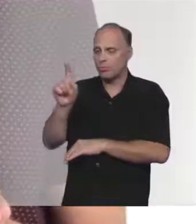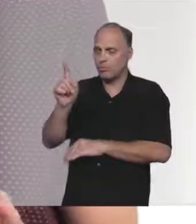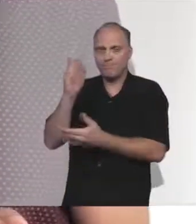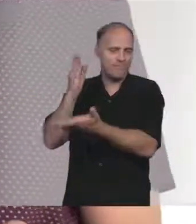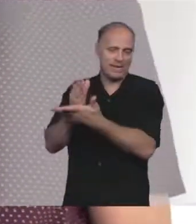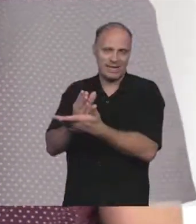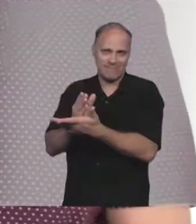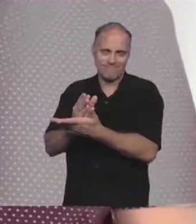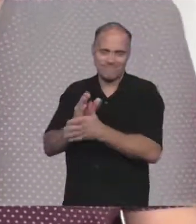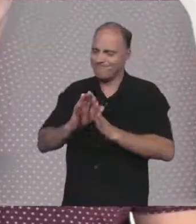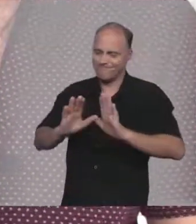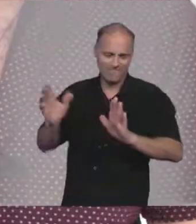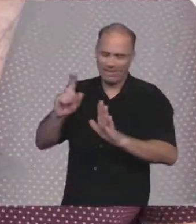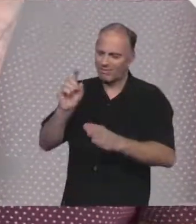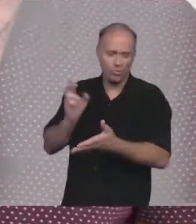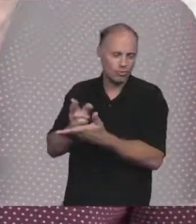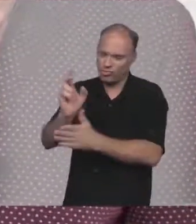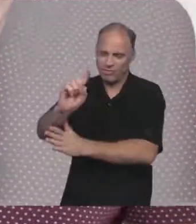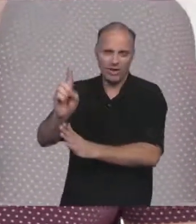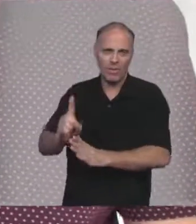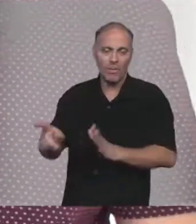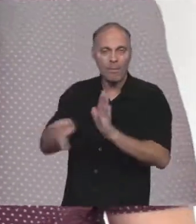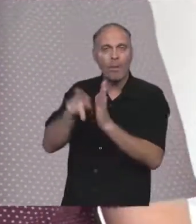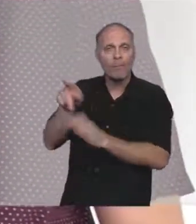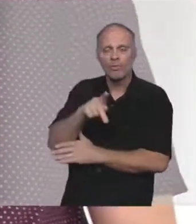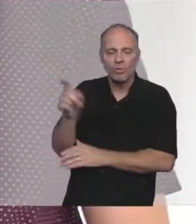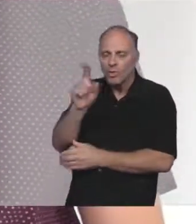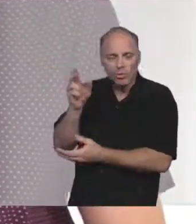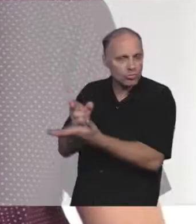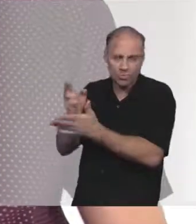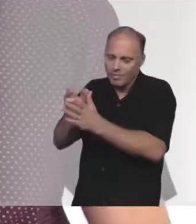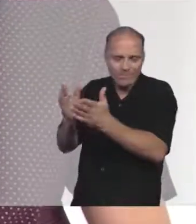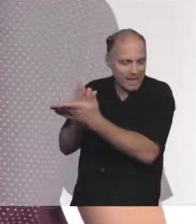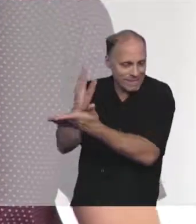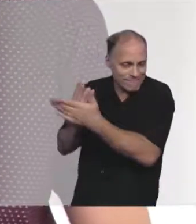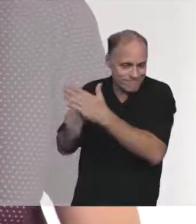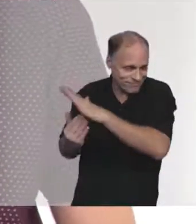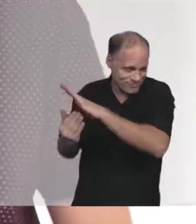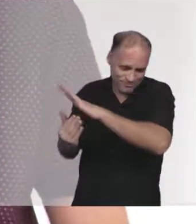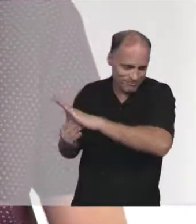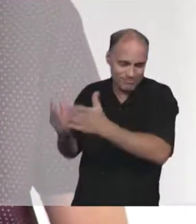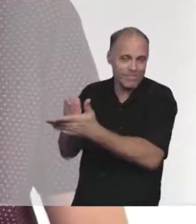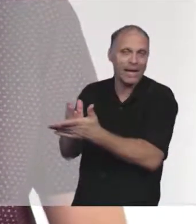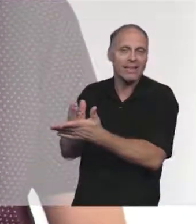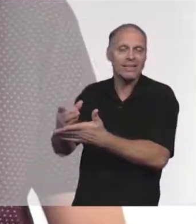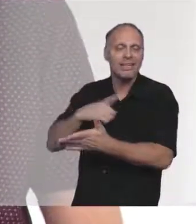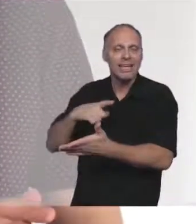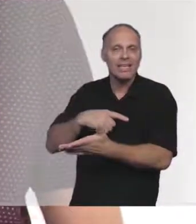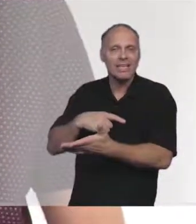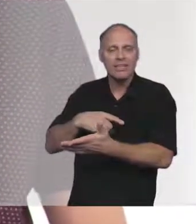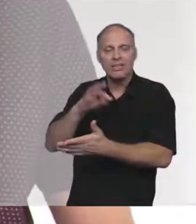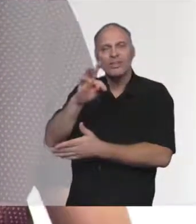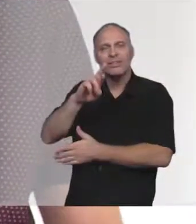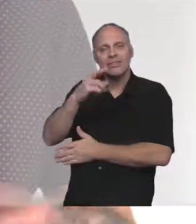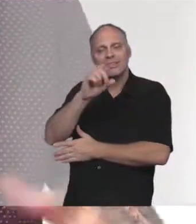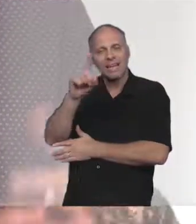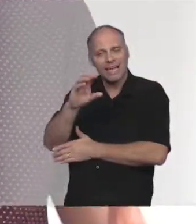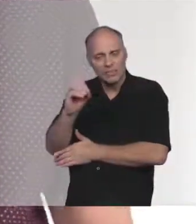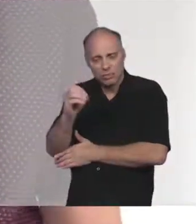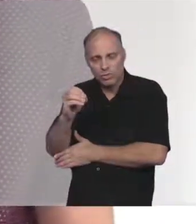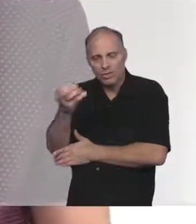não siga a aula. O próprio professor falou isso, não siga a aula. Tem algum traço